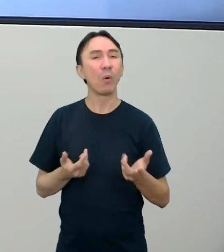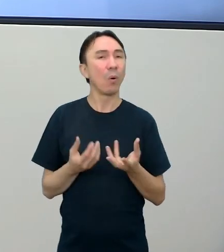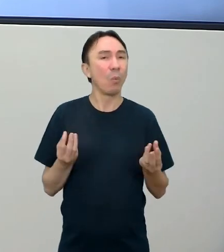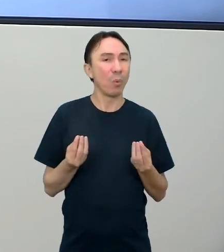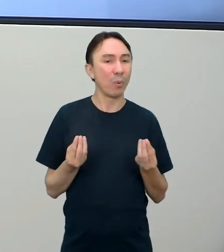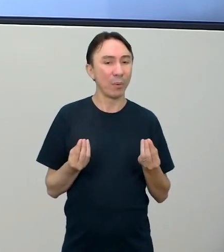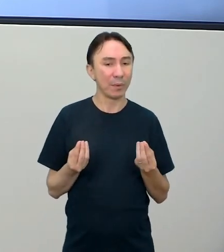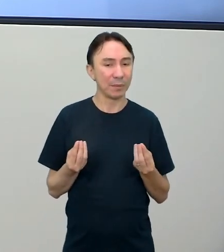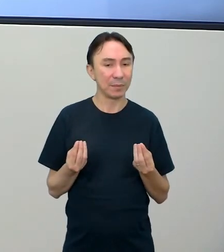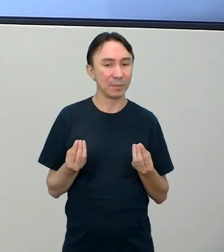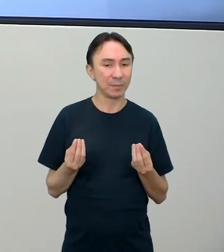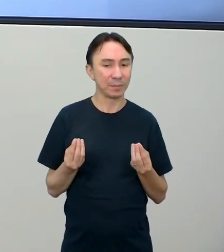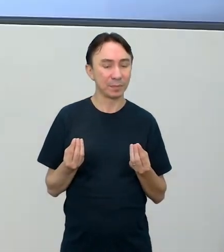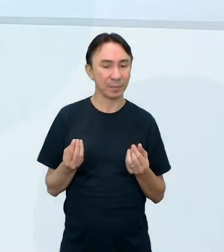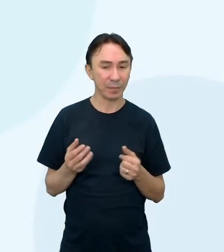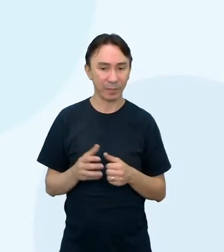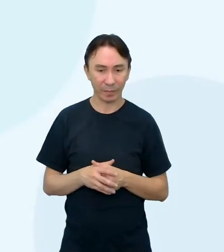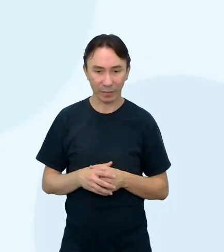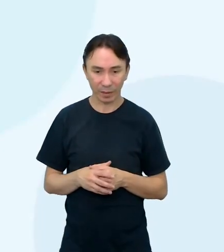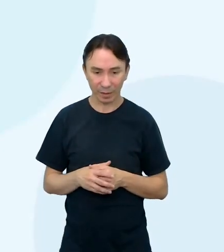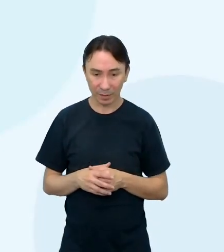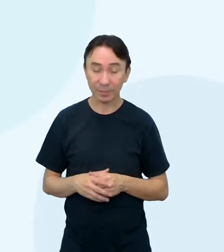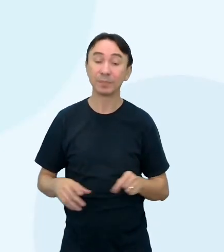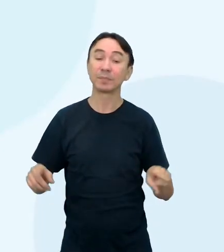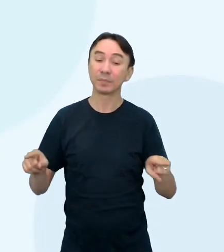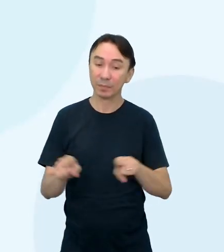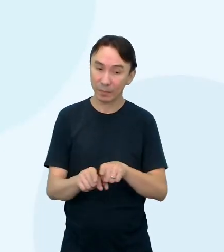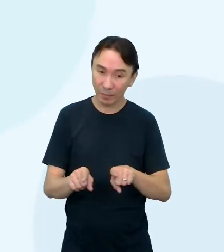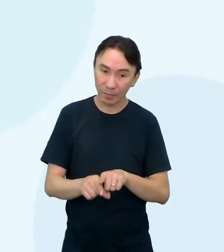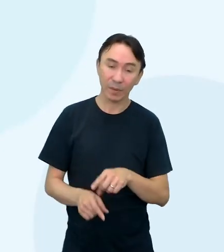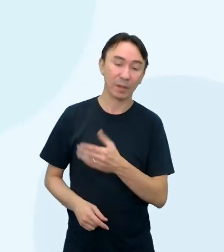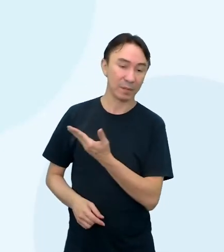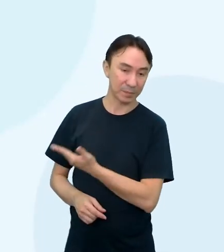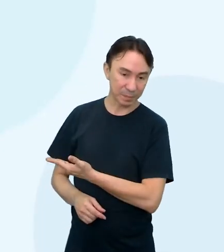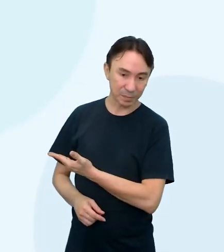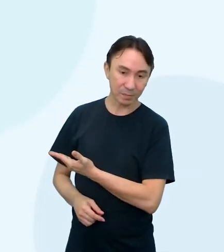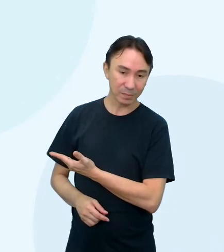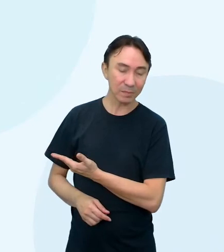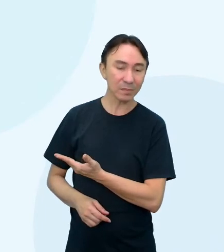dissolução. Os macronutrientes já é mais